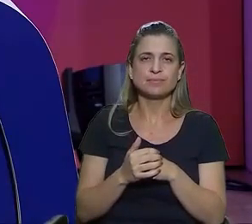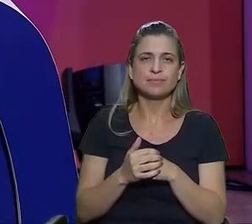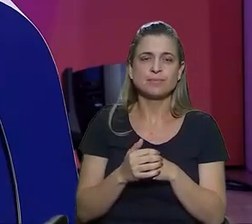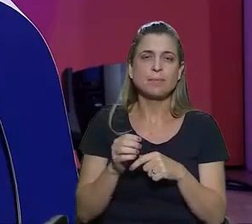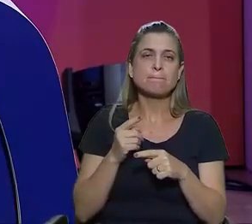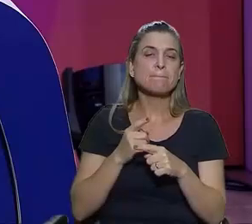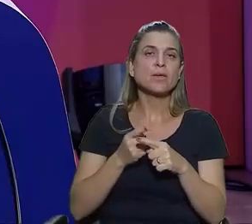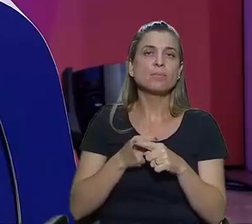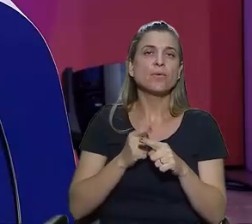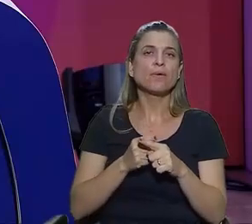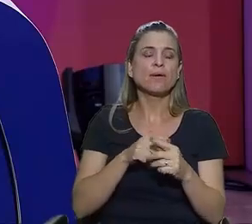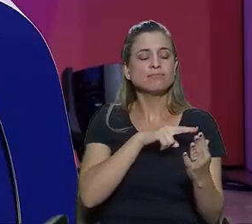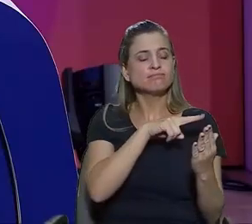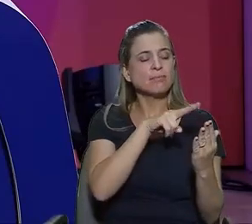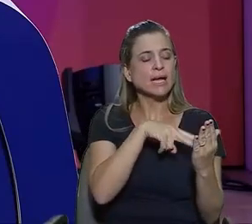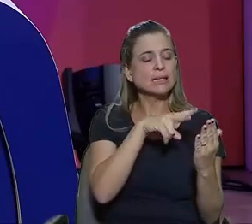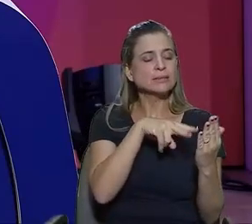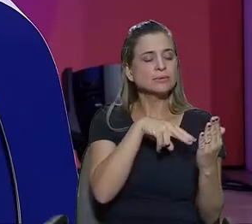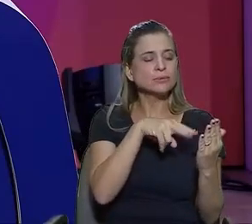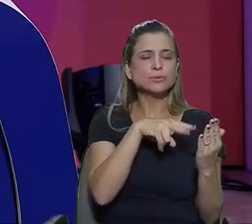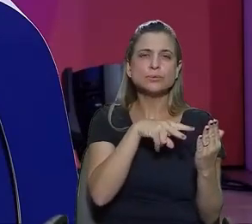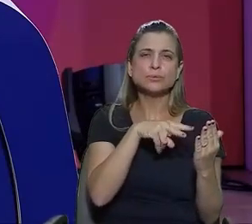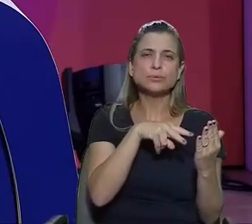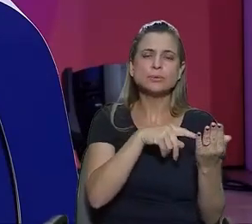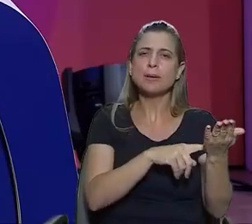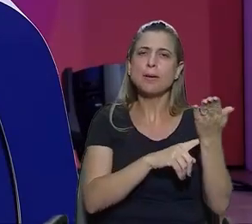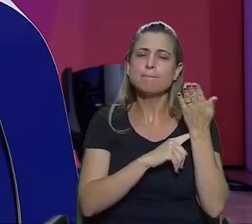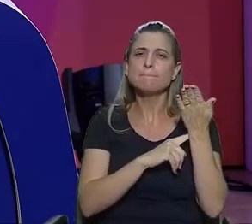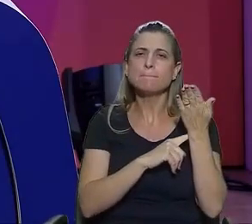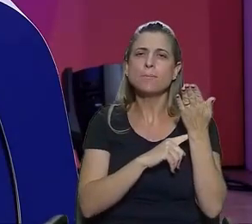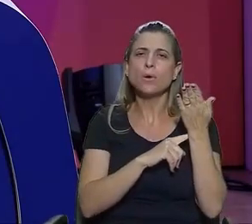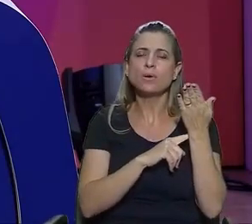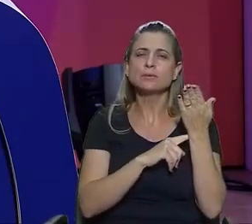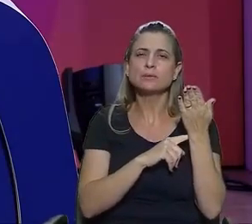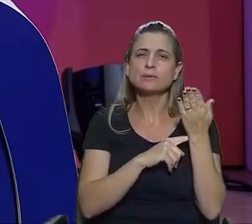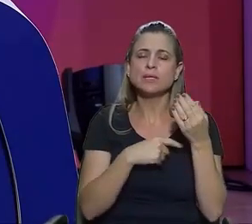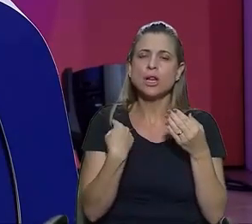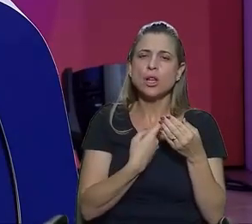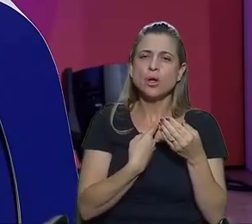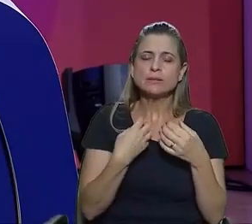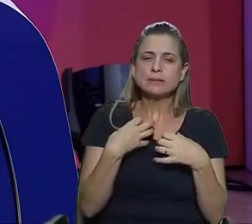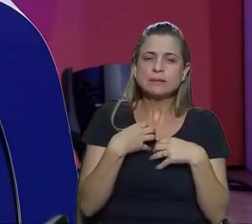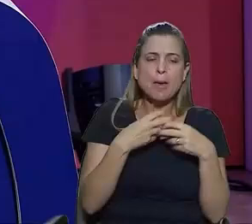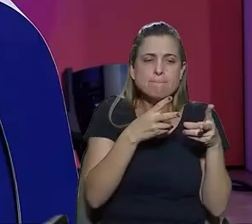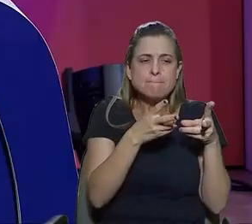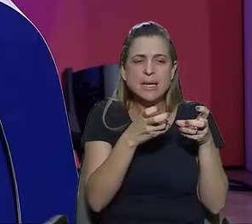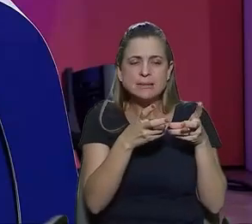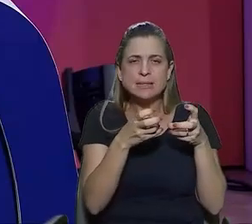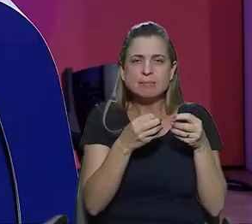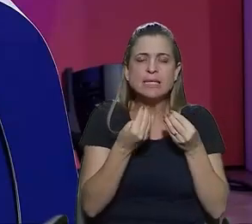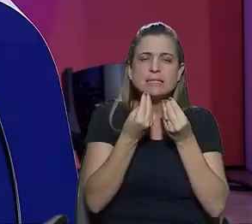a leitura faz com que a gente tenha esse olhar cada vez mais sensível e mais atento às coisas